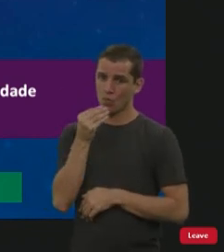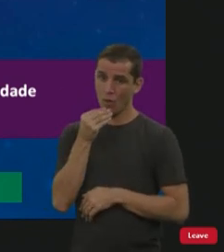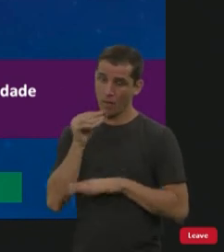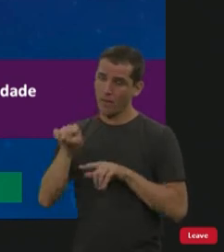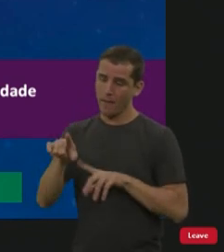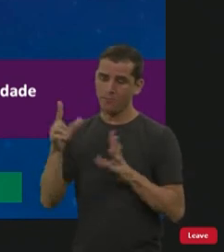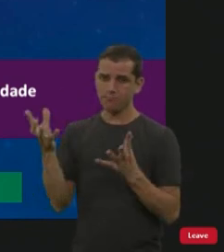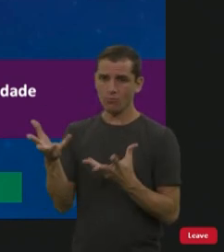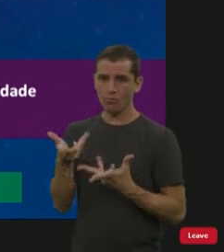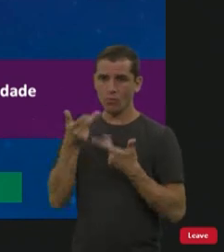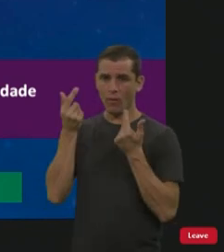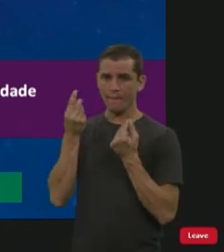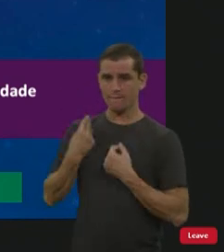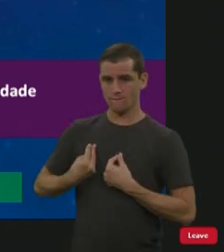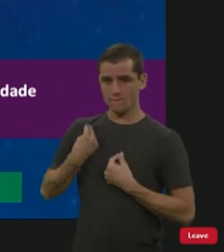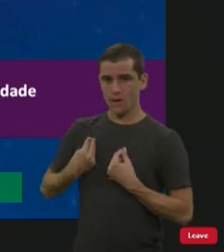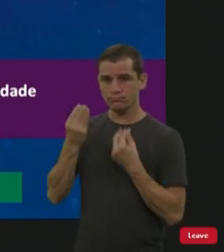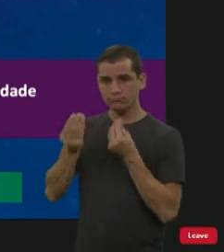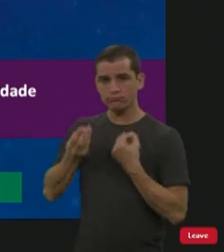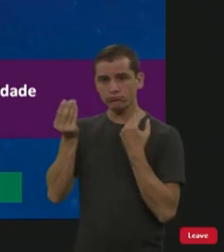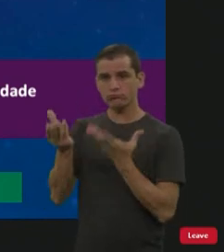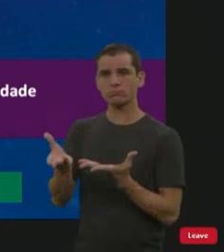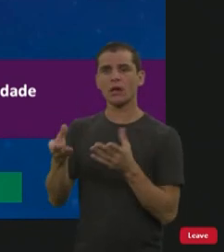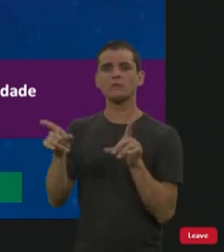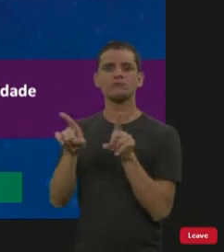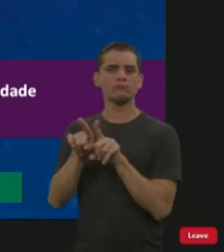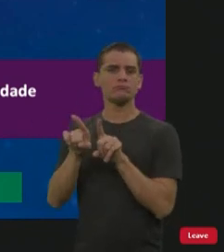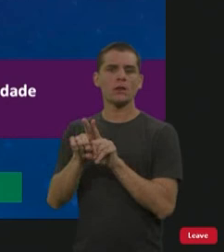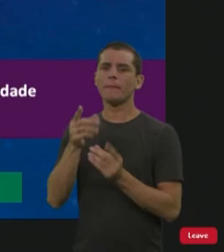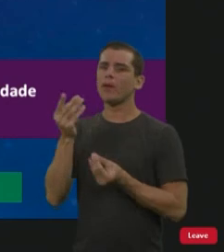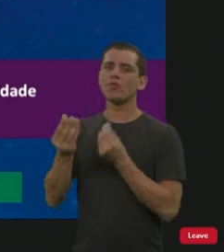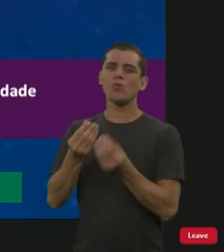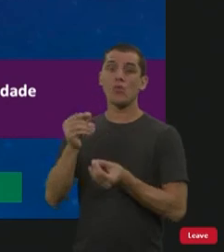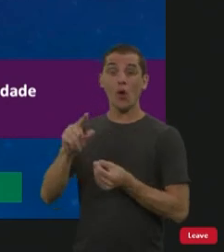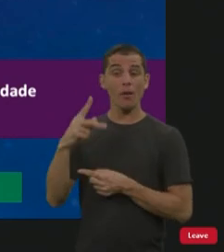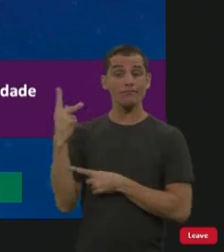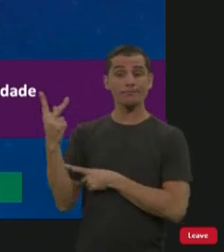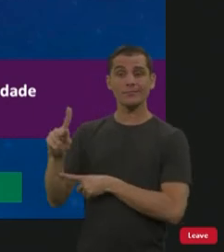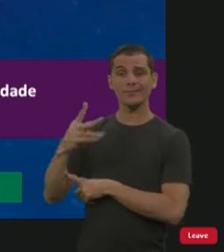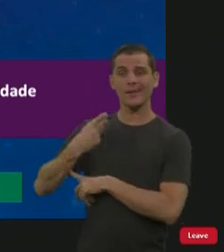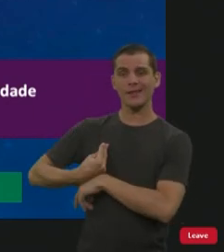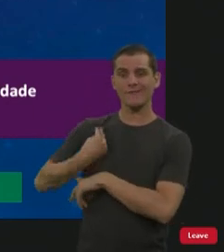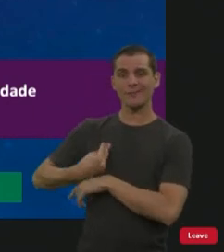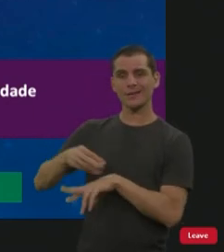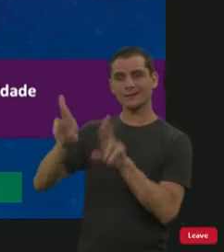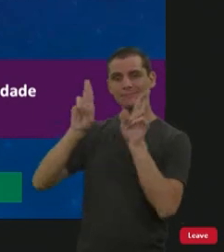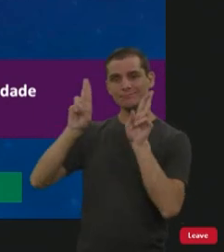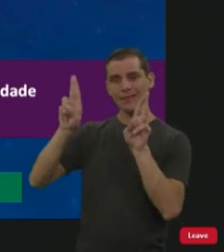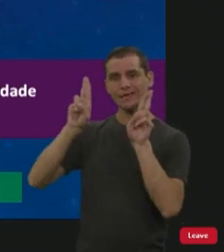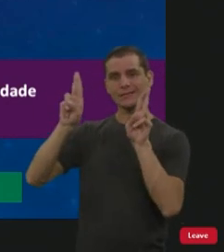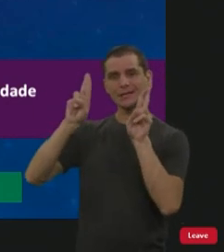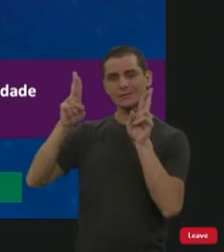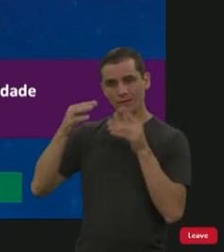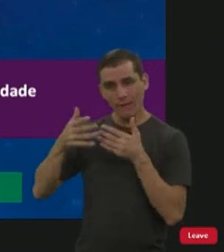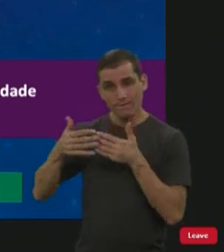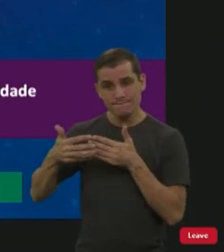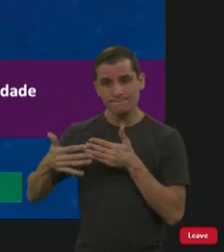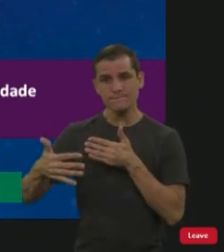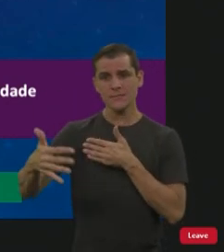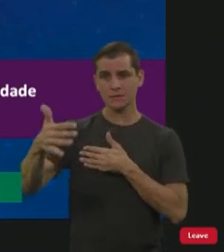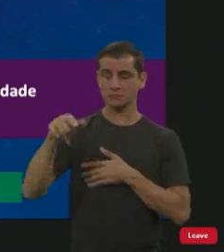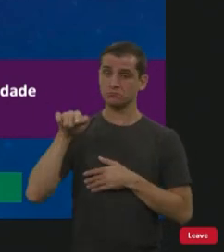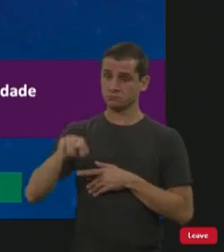tenha uma vida dentro da expectativa, tá? Então, acho que o ponto